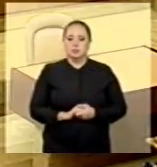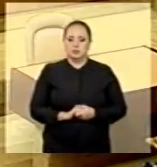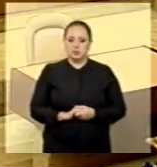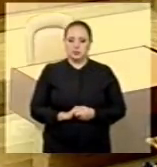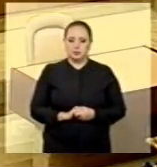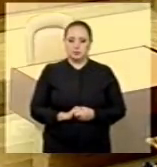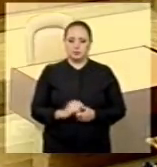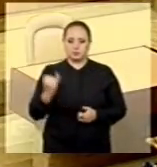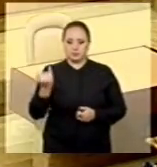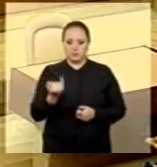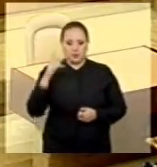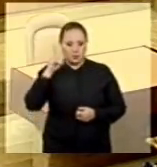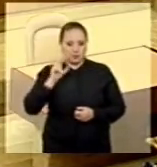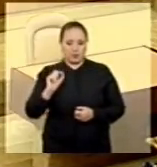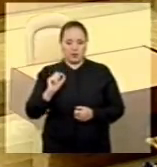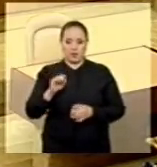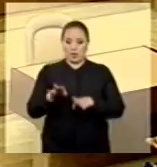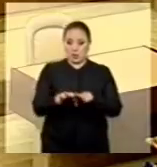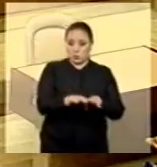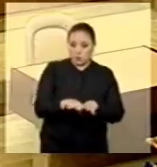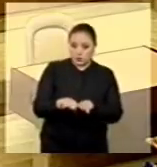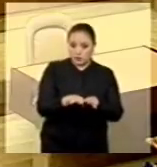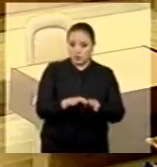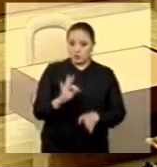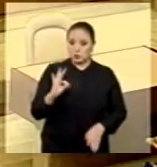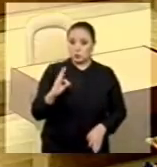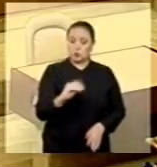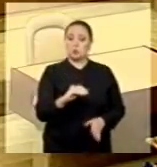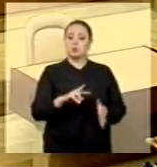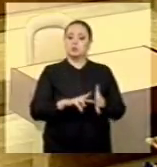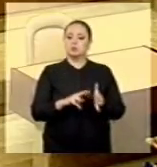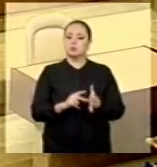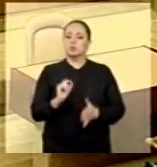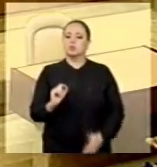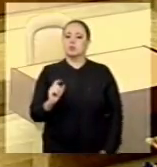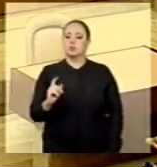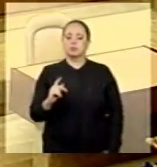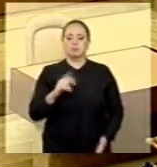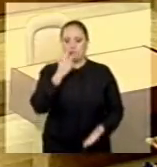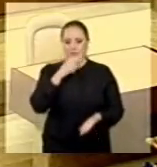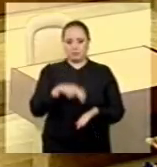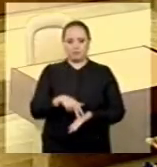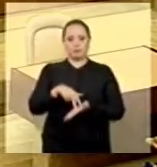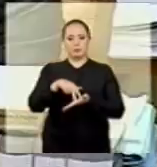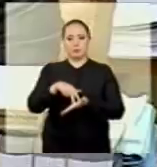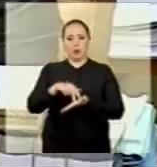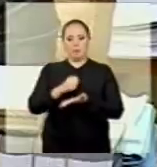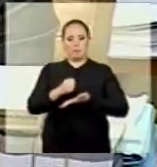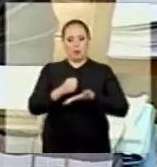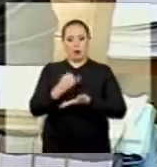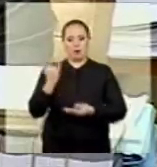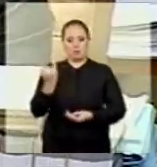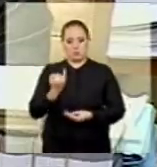eu, a igualdade de todos tipifica-se como uma das pedras angulares, essenciais